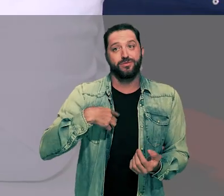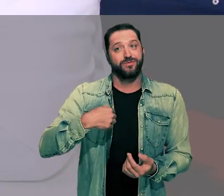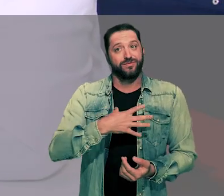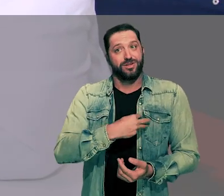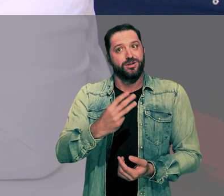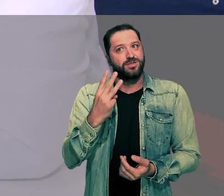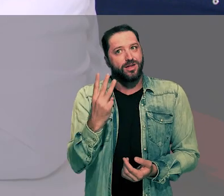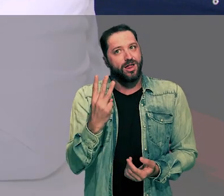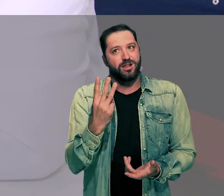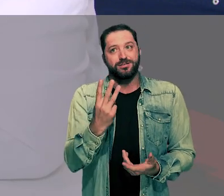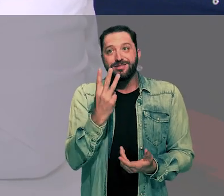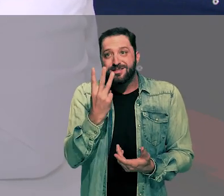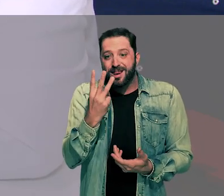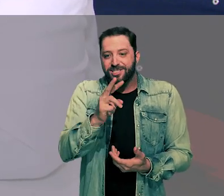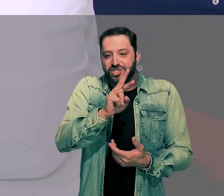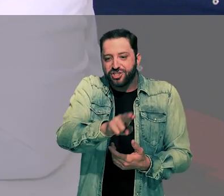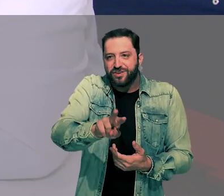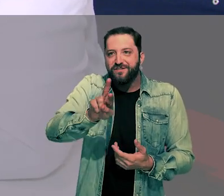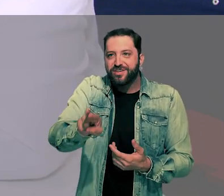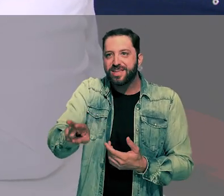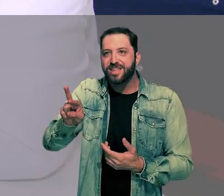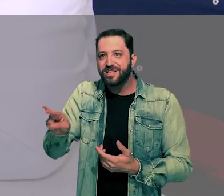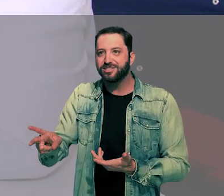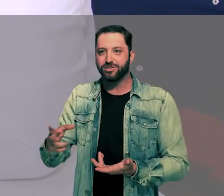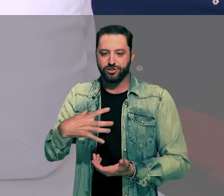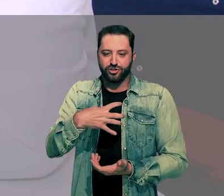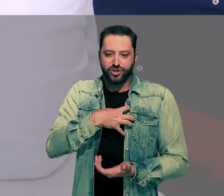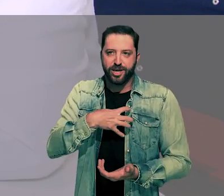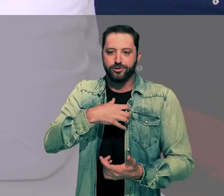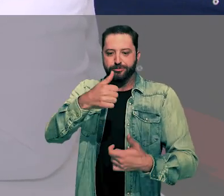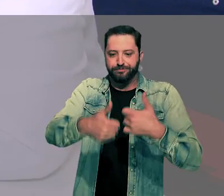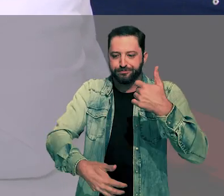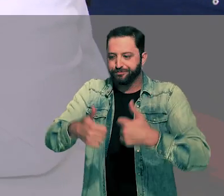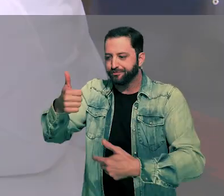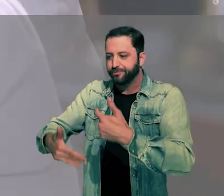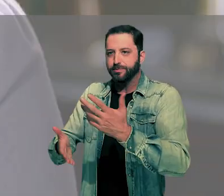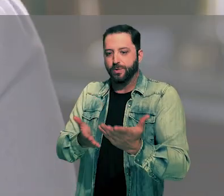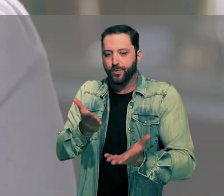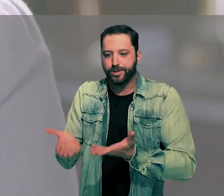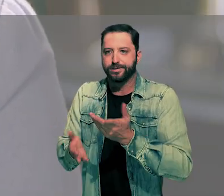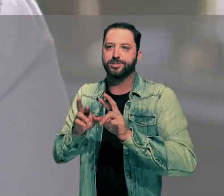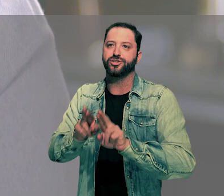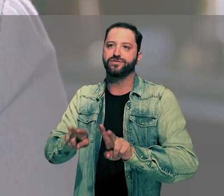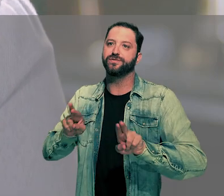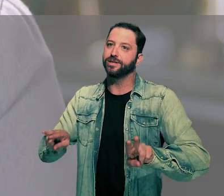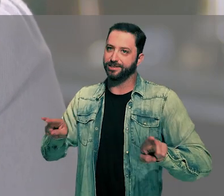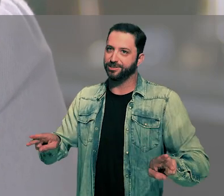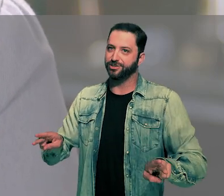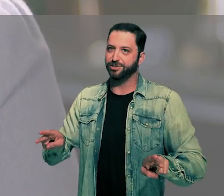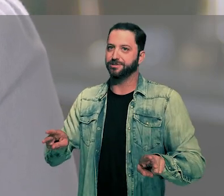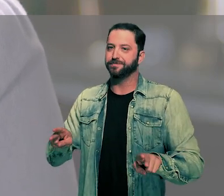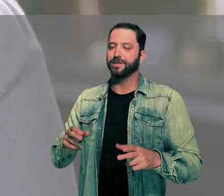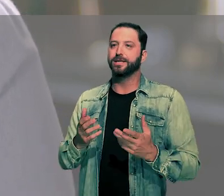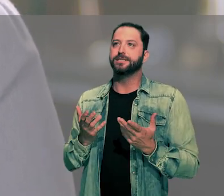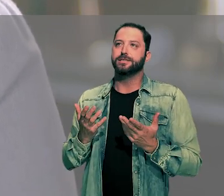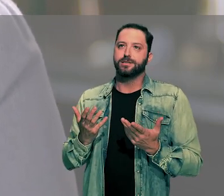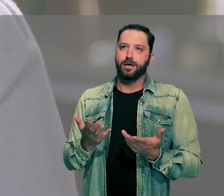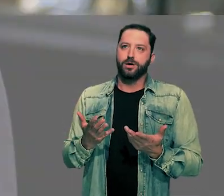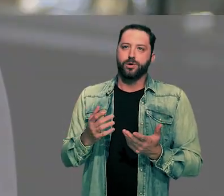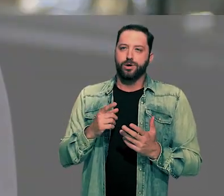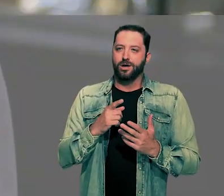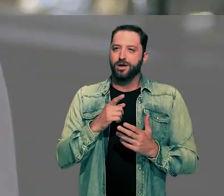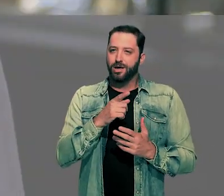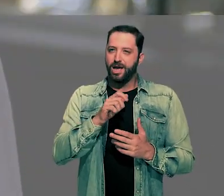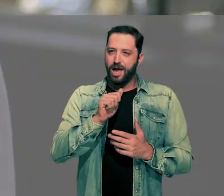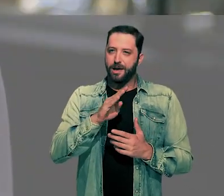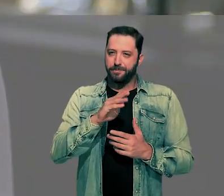nossa habilidade. Eu tenho três, então são três diferentes, são três formas, três pessoinhas diferentes. Então,